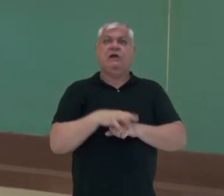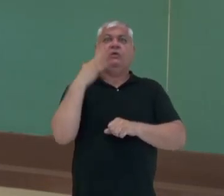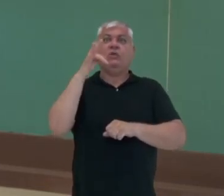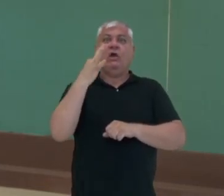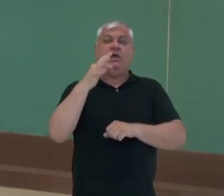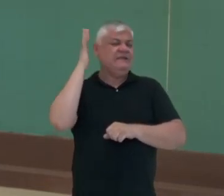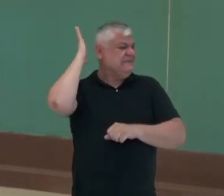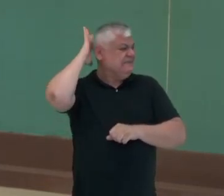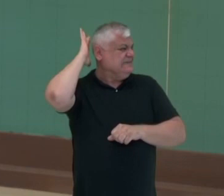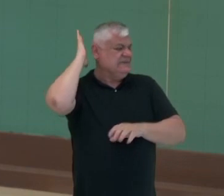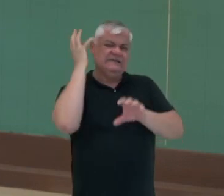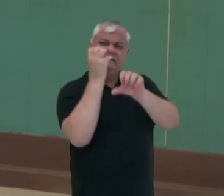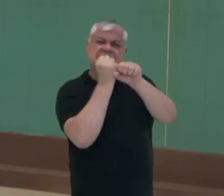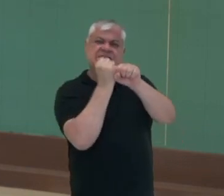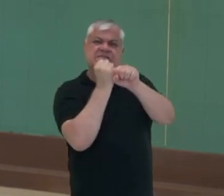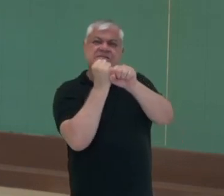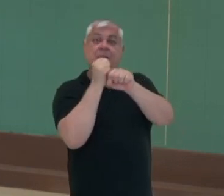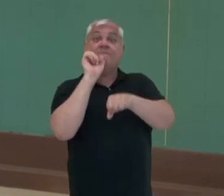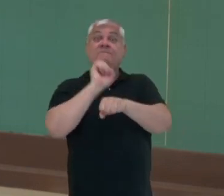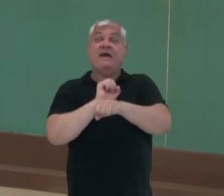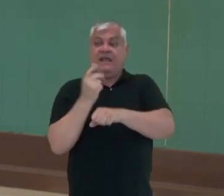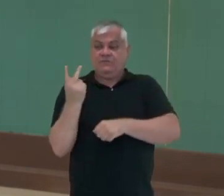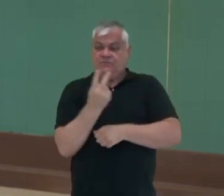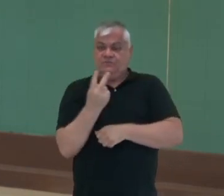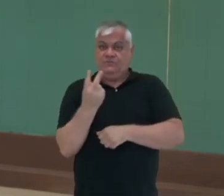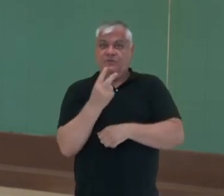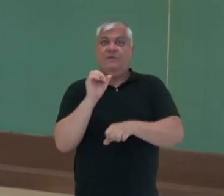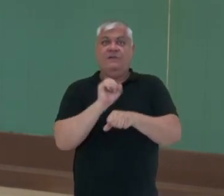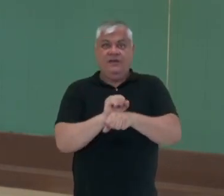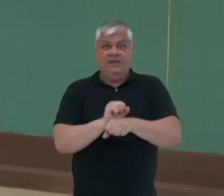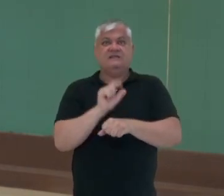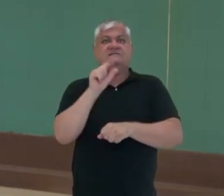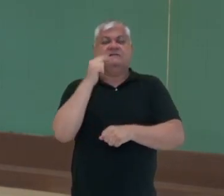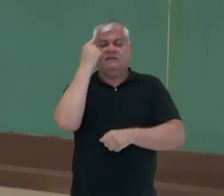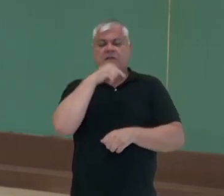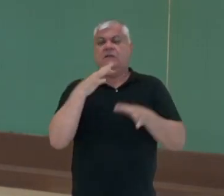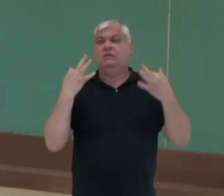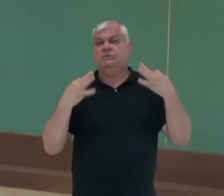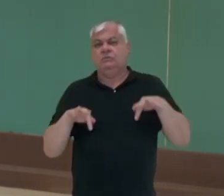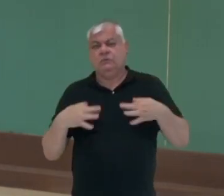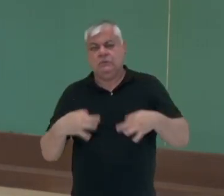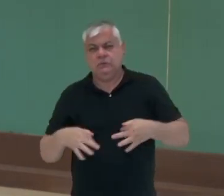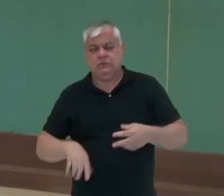Então eles tiveram que ficar nessa posição durante todo esse tempo, que trouxe dores, trouxe